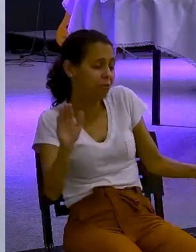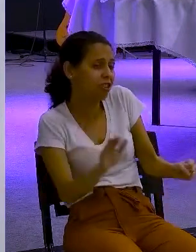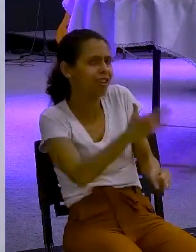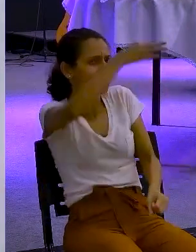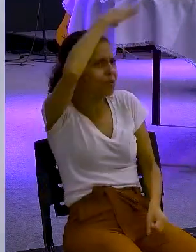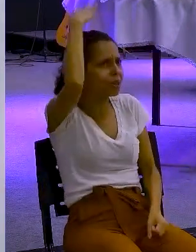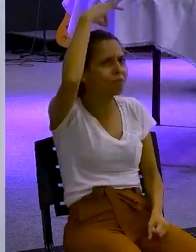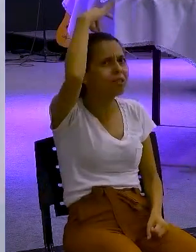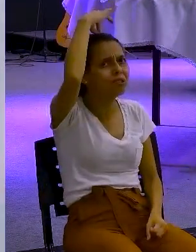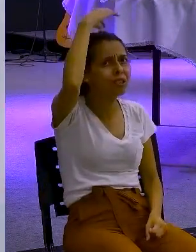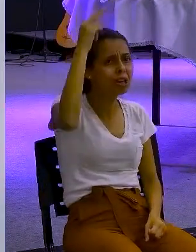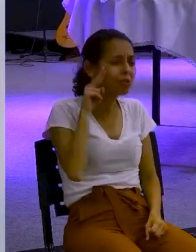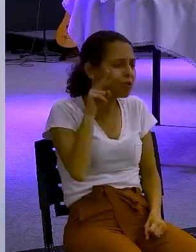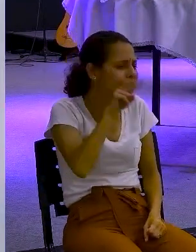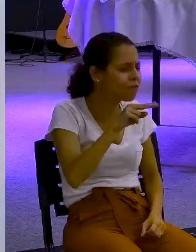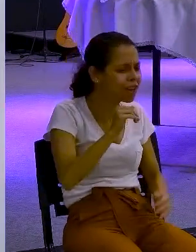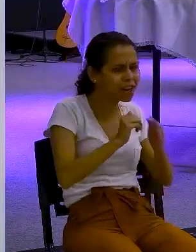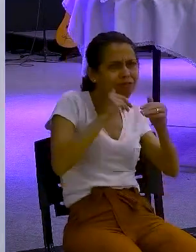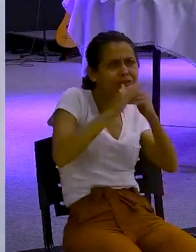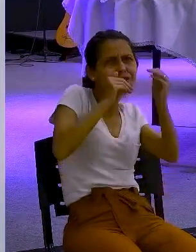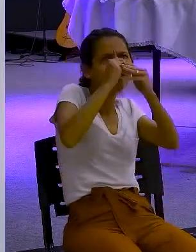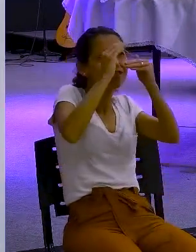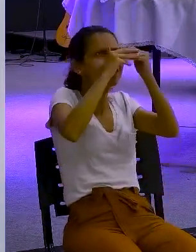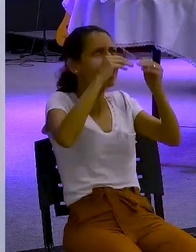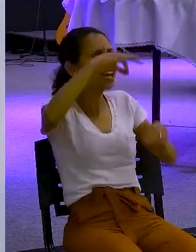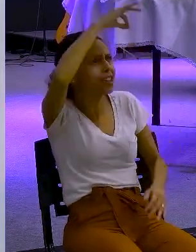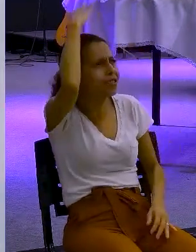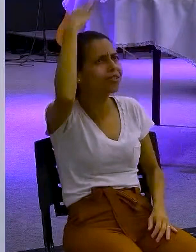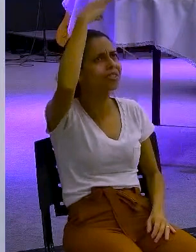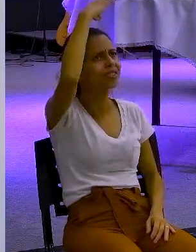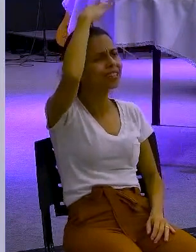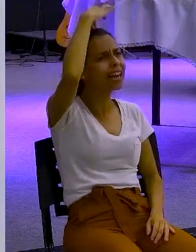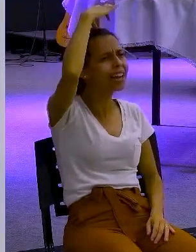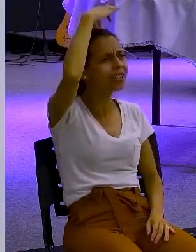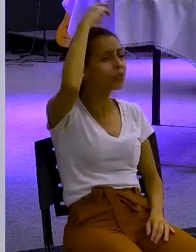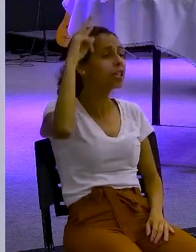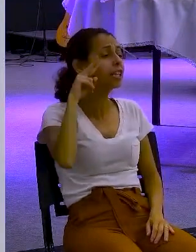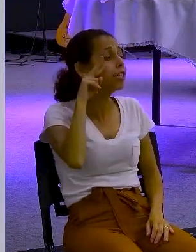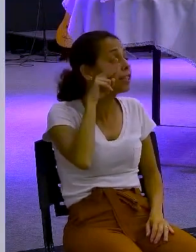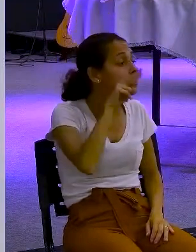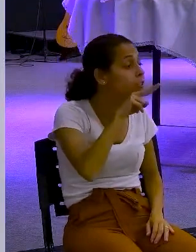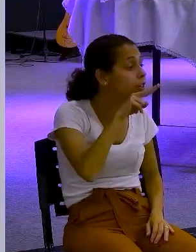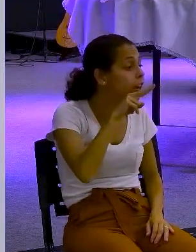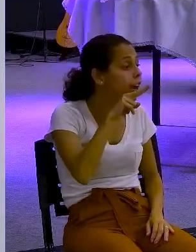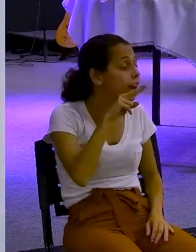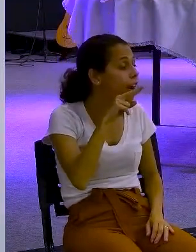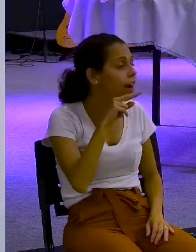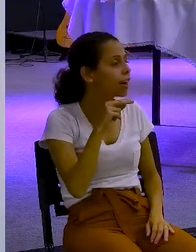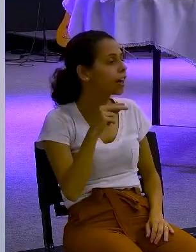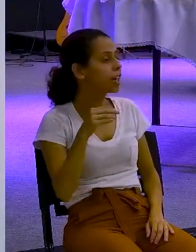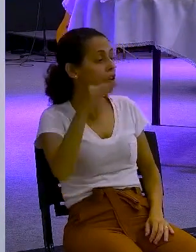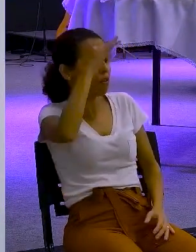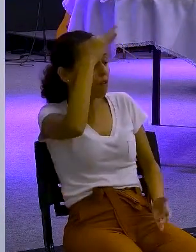o agir de Deus em suas vidas, discernem das coisas espirituais, enxergam os feitos de Deus.